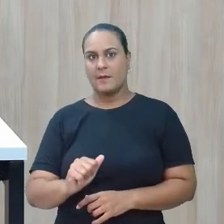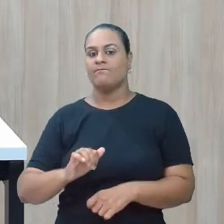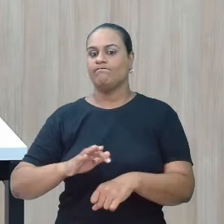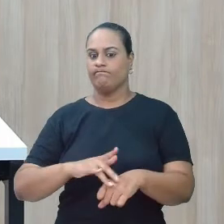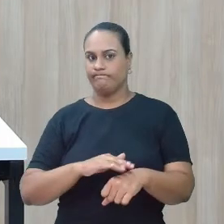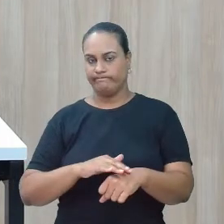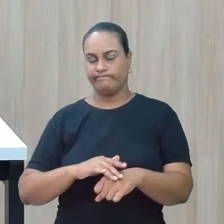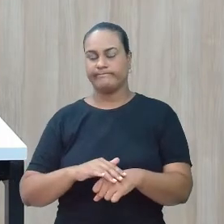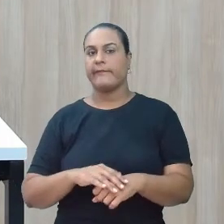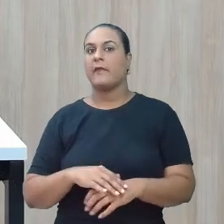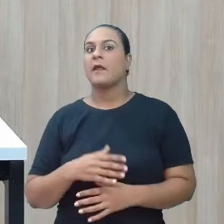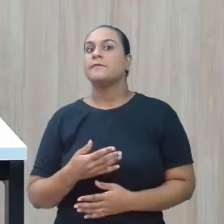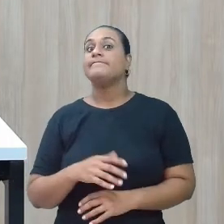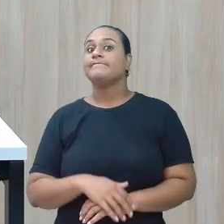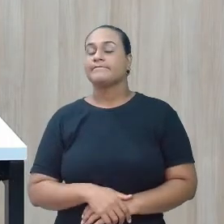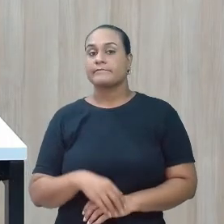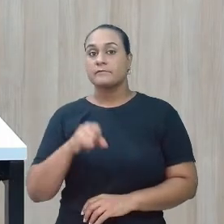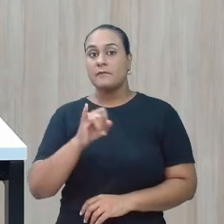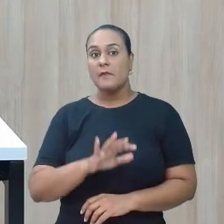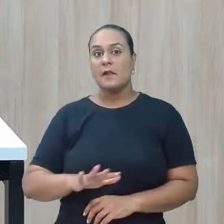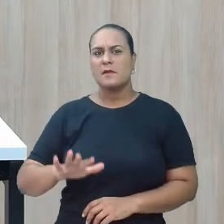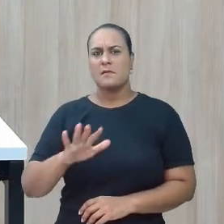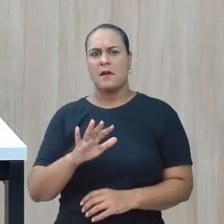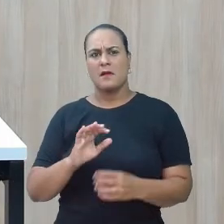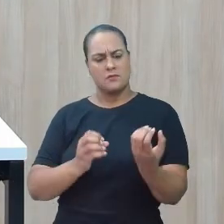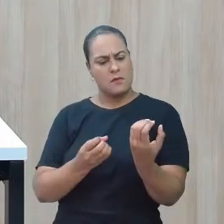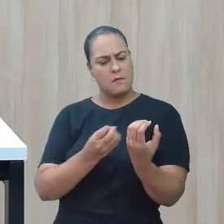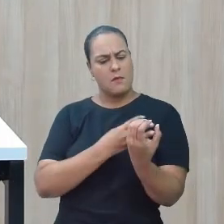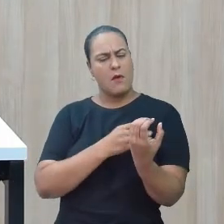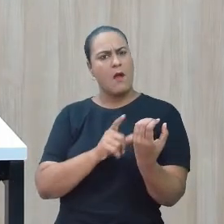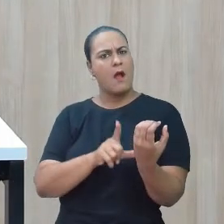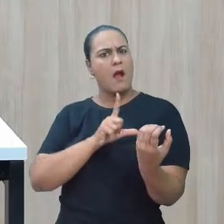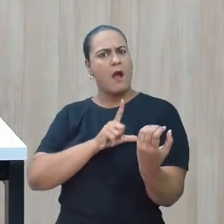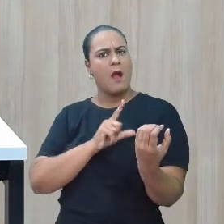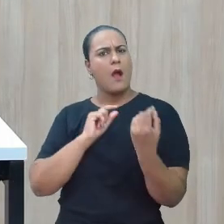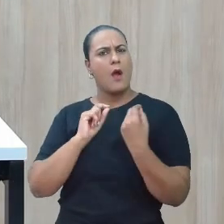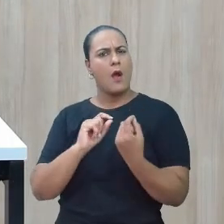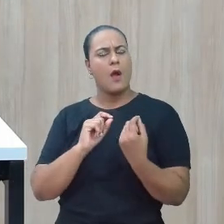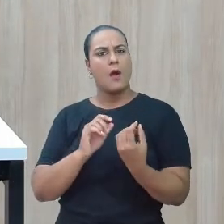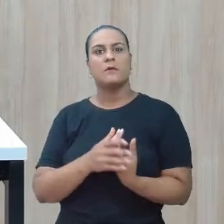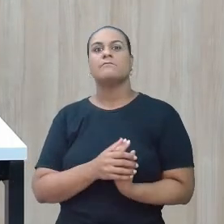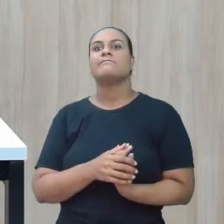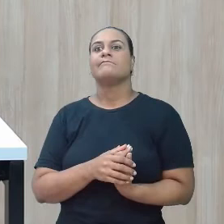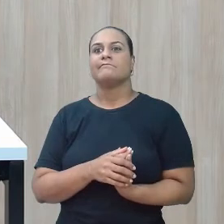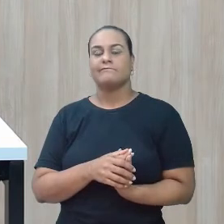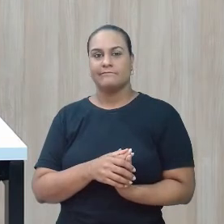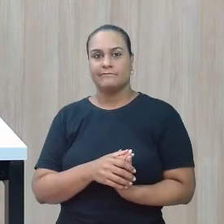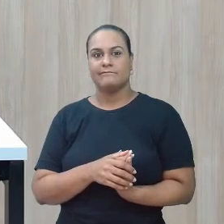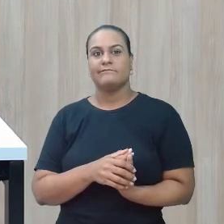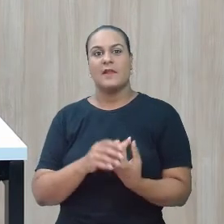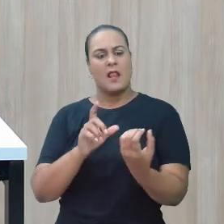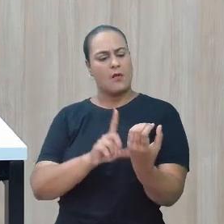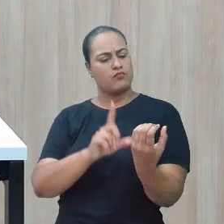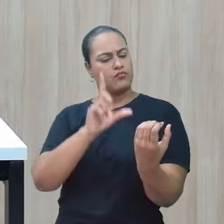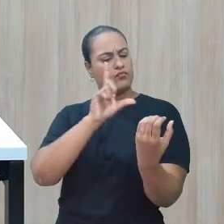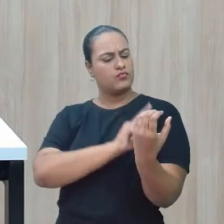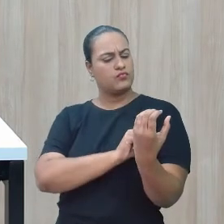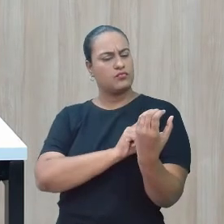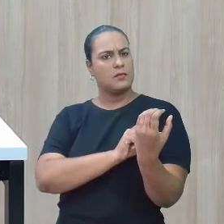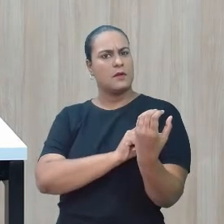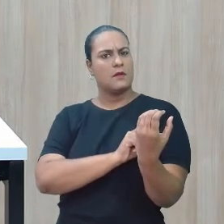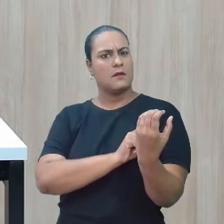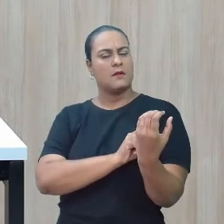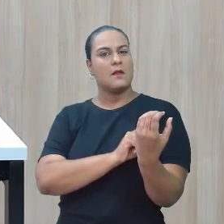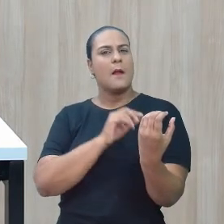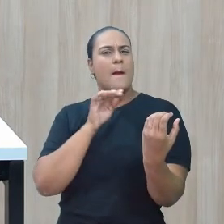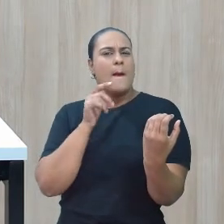míope, essa imagem se projetou antes. Então, onde ele ia ter que formar lá no final, tocando